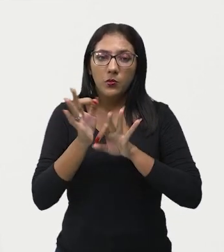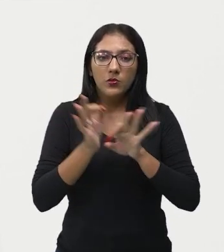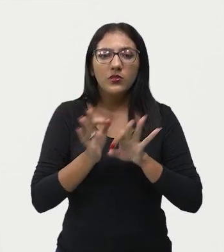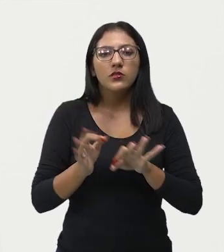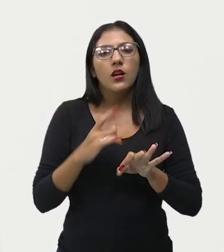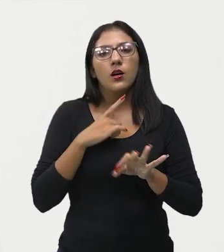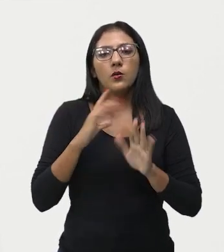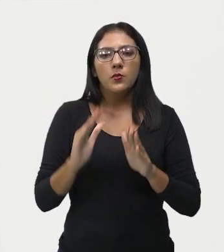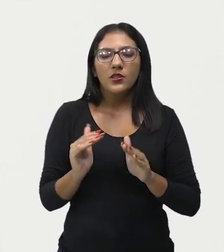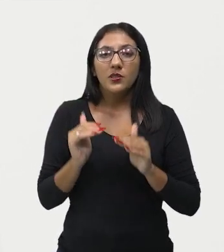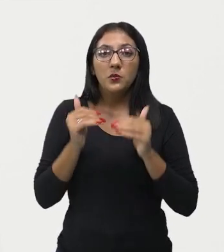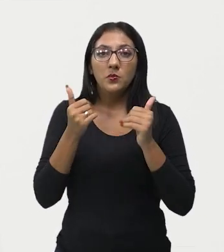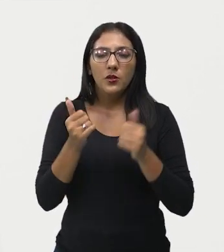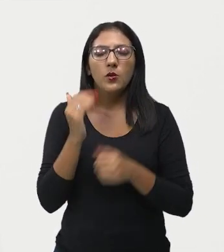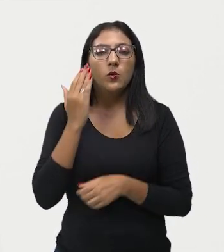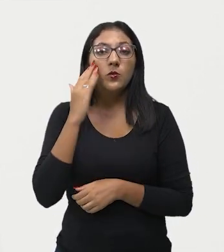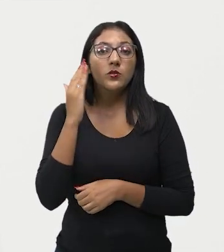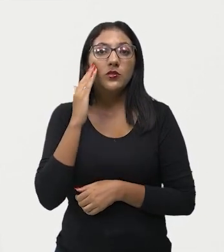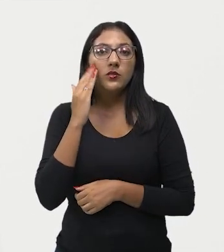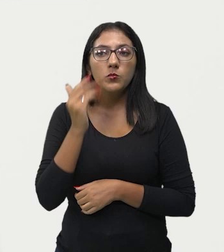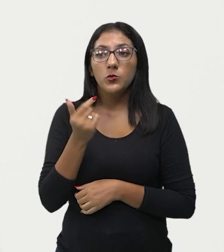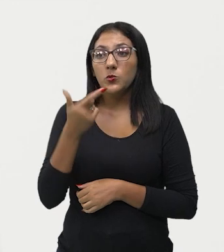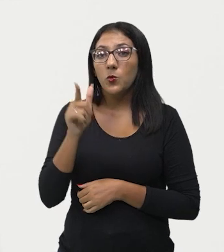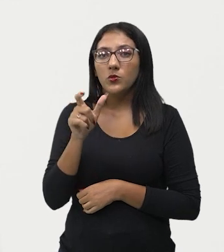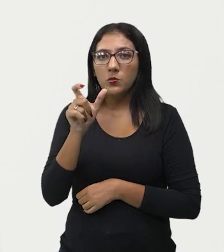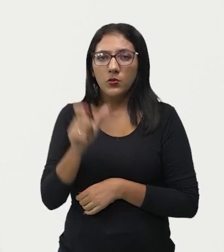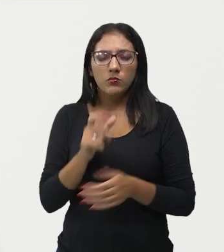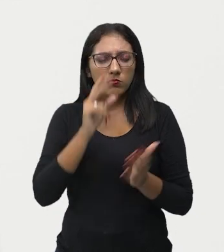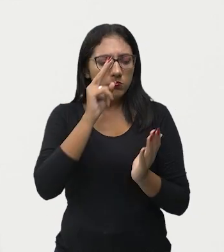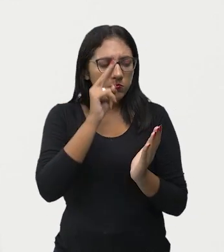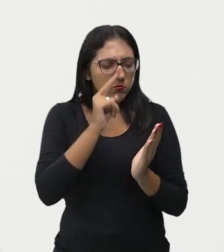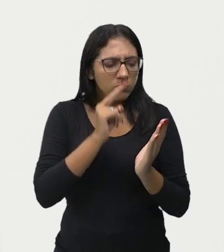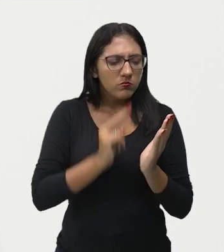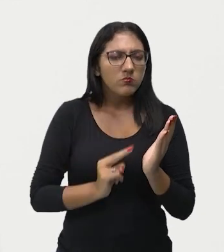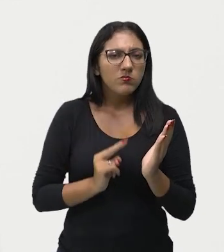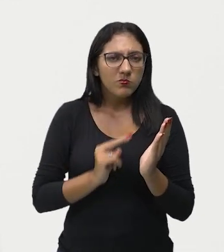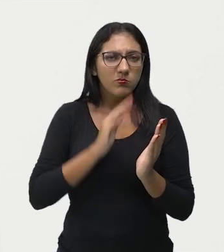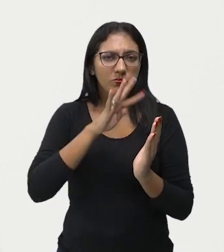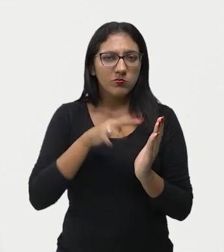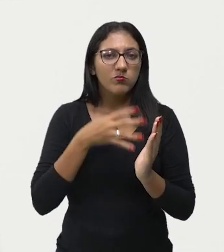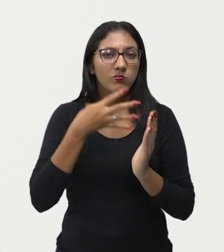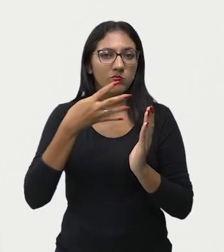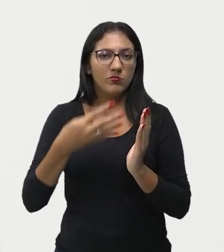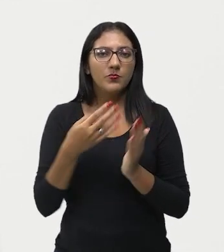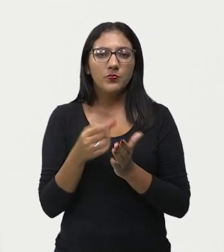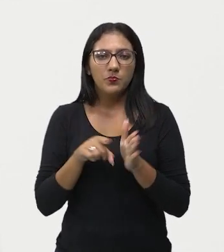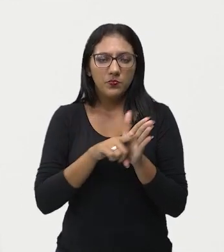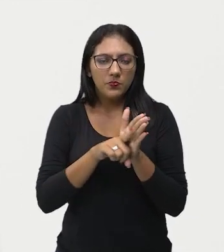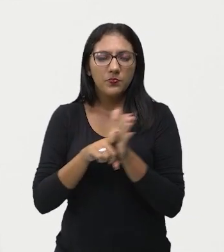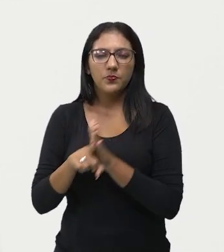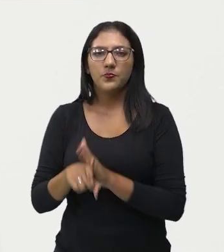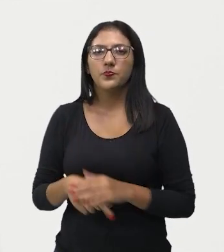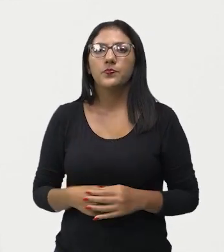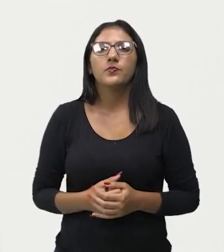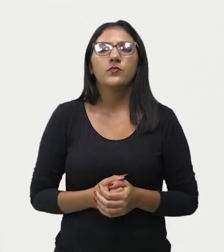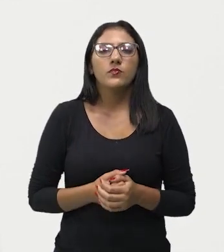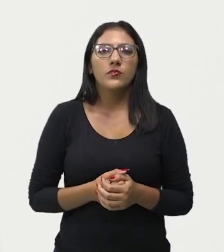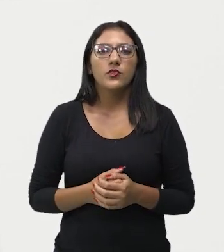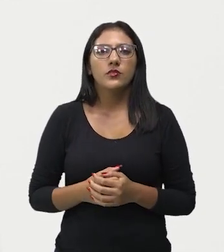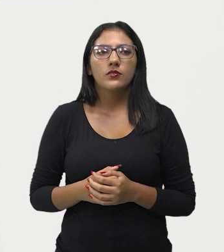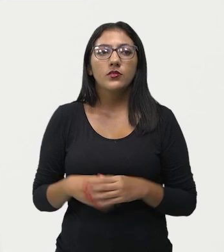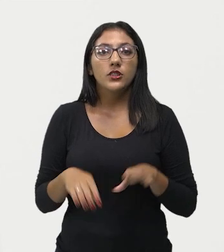fique melhor a compreensão de quem vai visualizar os dados da nossa pesquisa. E aí,